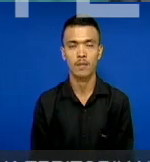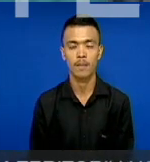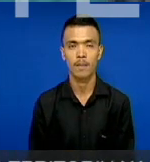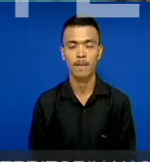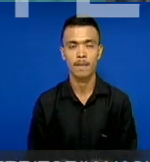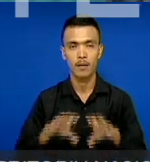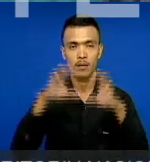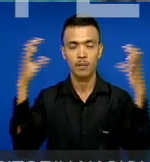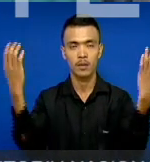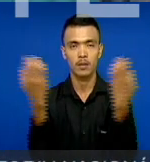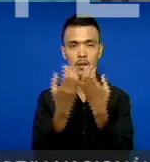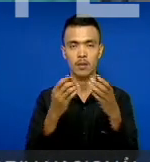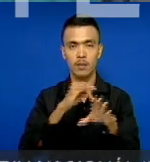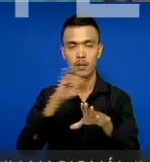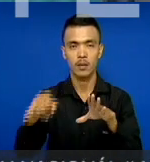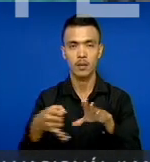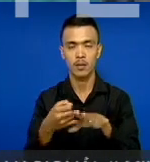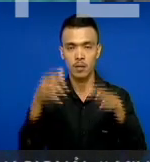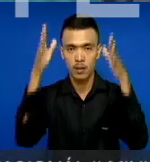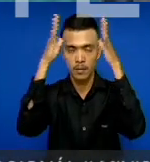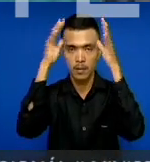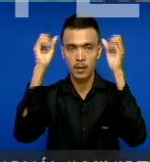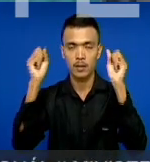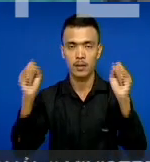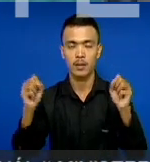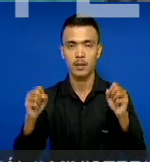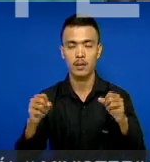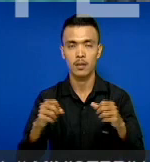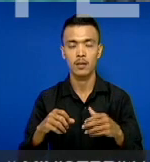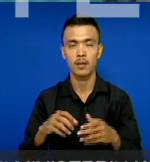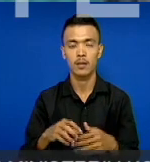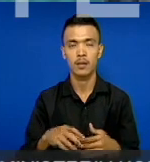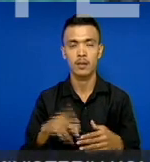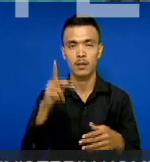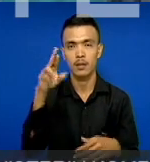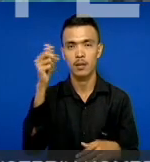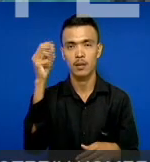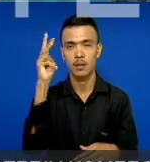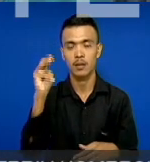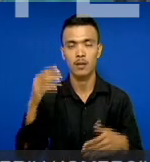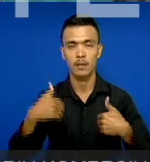debe envolve mos presidentes ou conselheiros sira subcram em cada município.